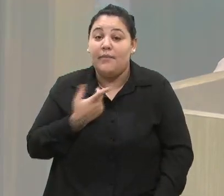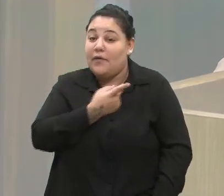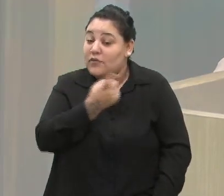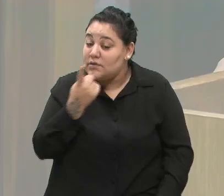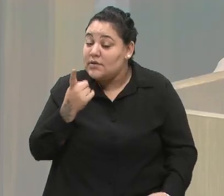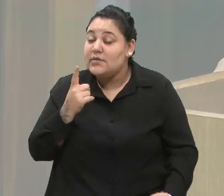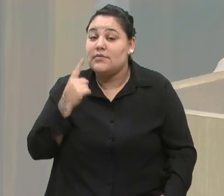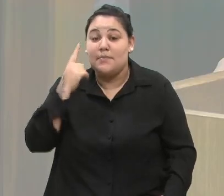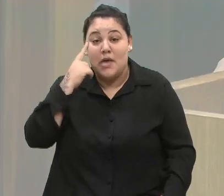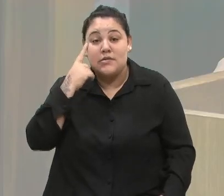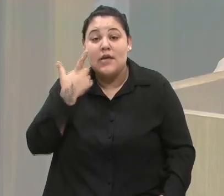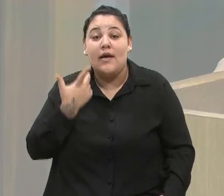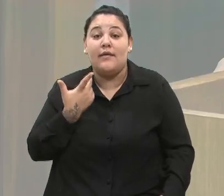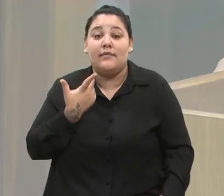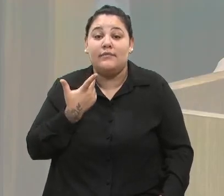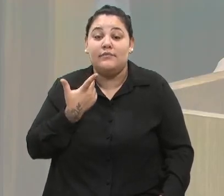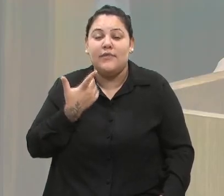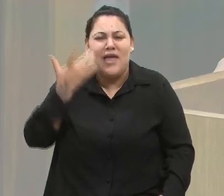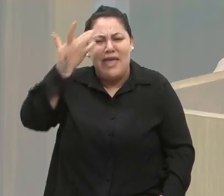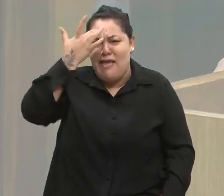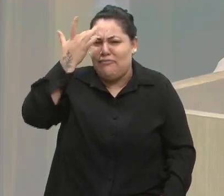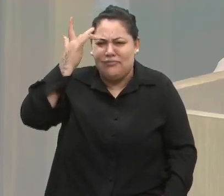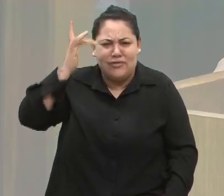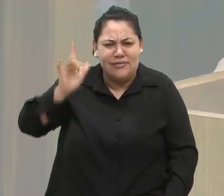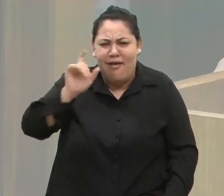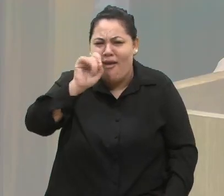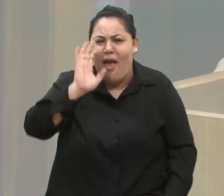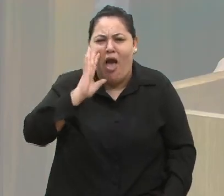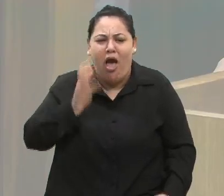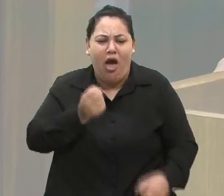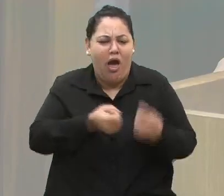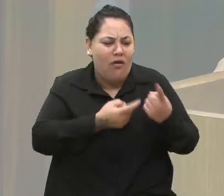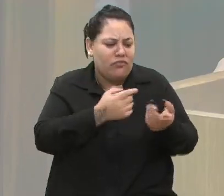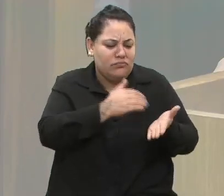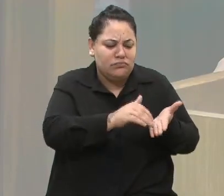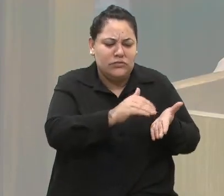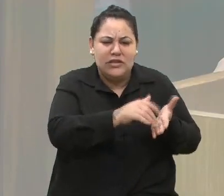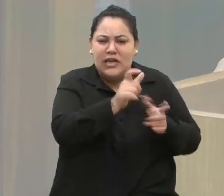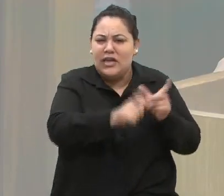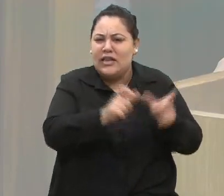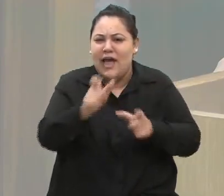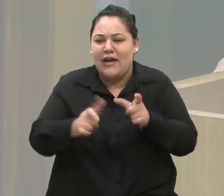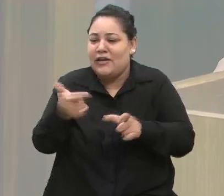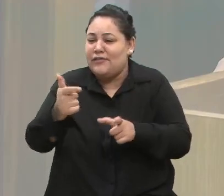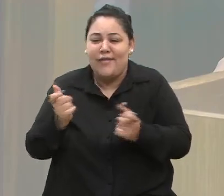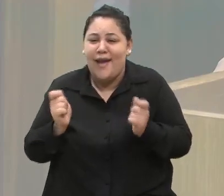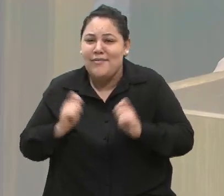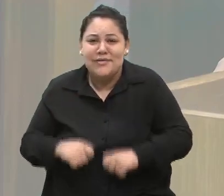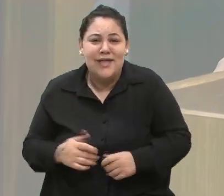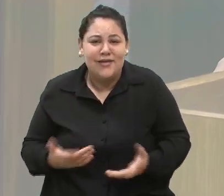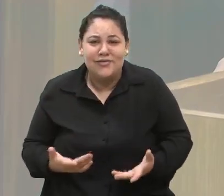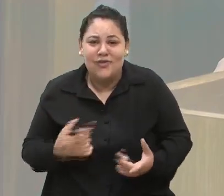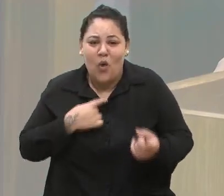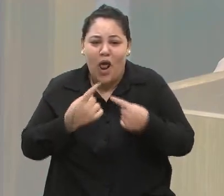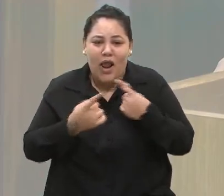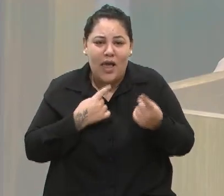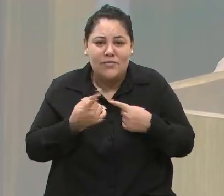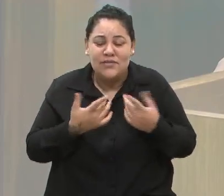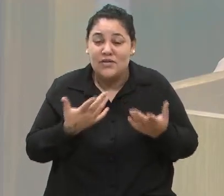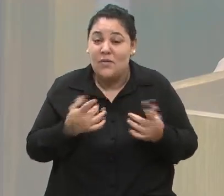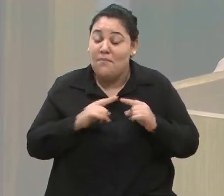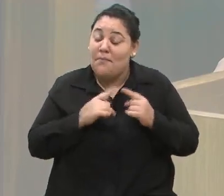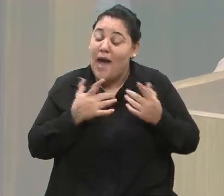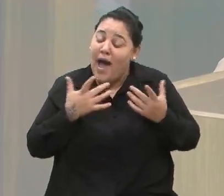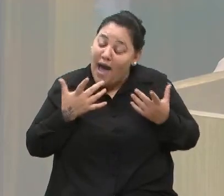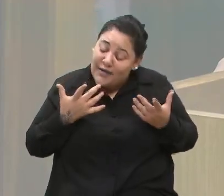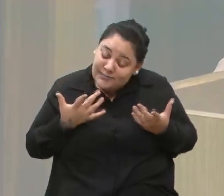Eu não sei o que acontece, que alguns secretários com incompetência, com reclamação, não saem. Mas, enfim, é o preço que o gestor vai